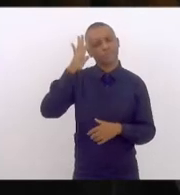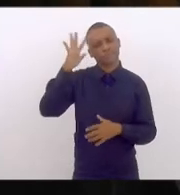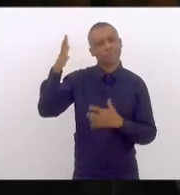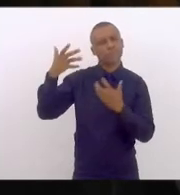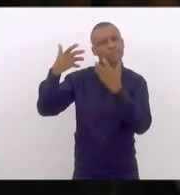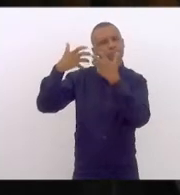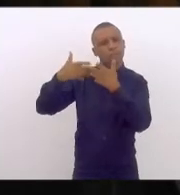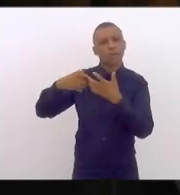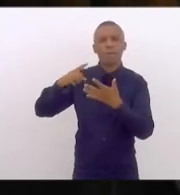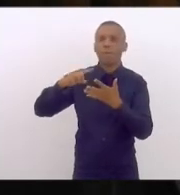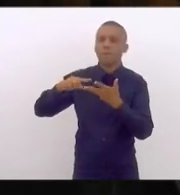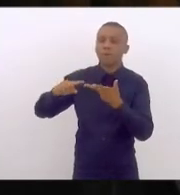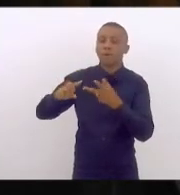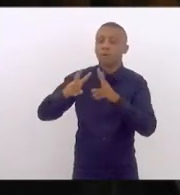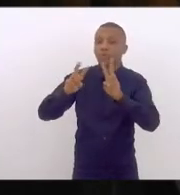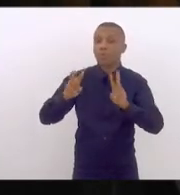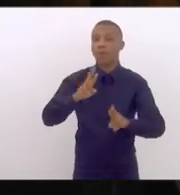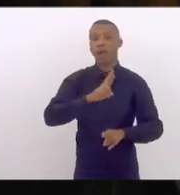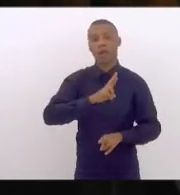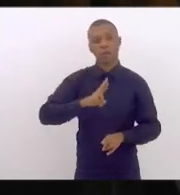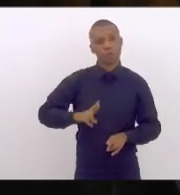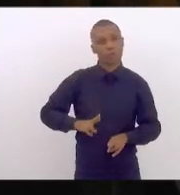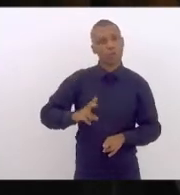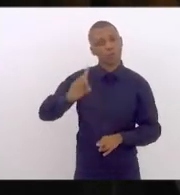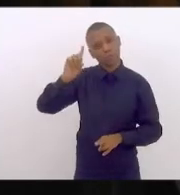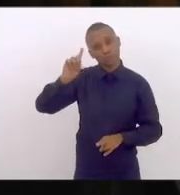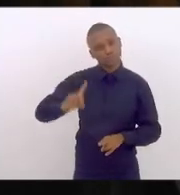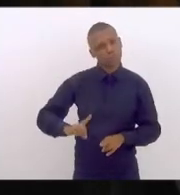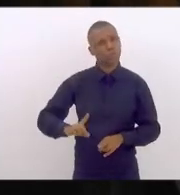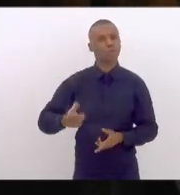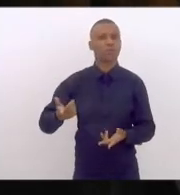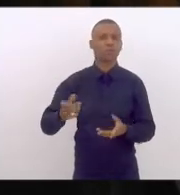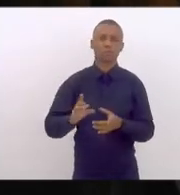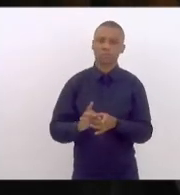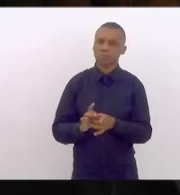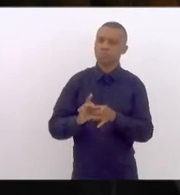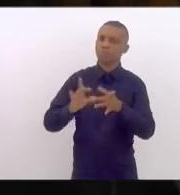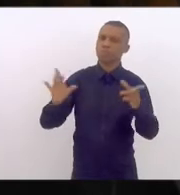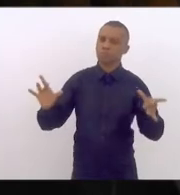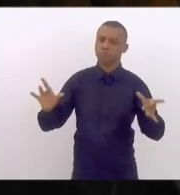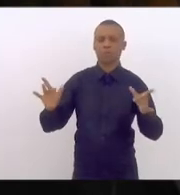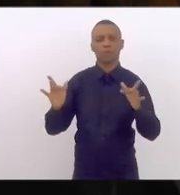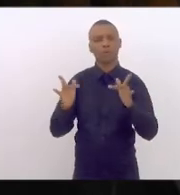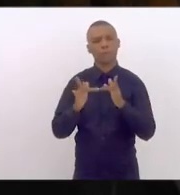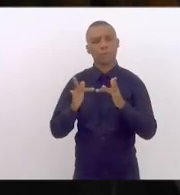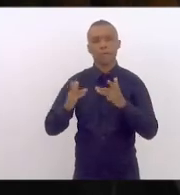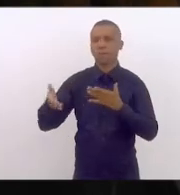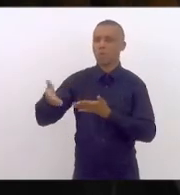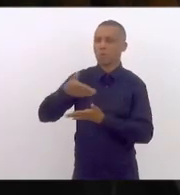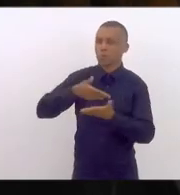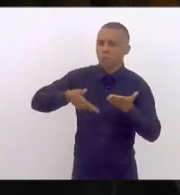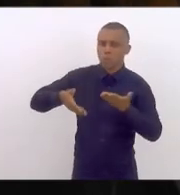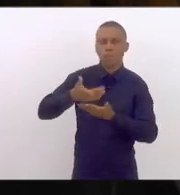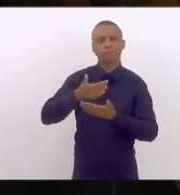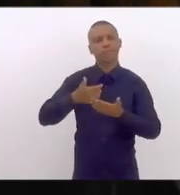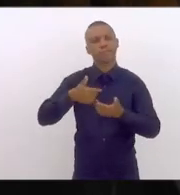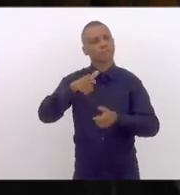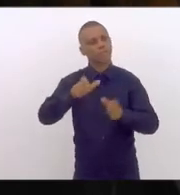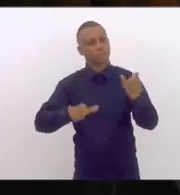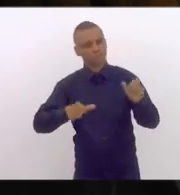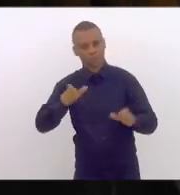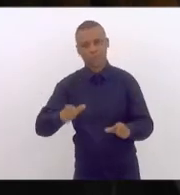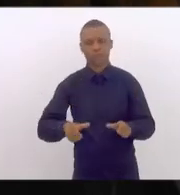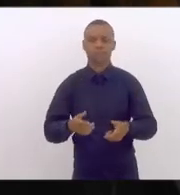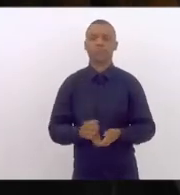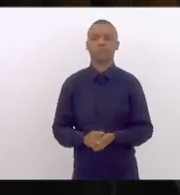sobre a República o estado direito a democracia e o comportamento dos cidadãos eu